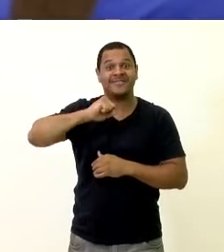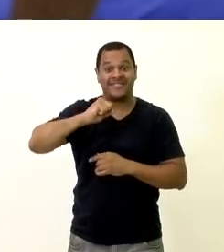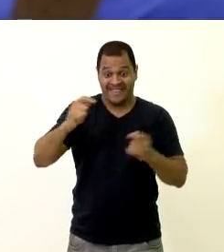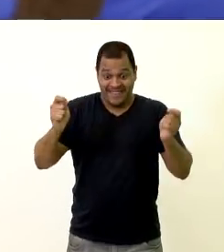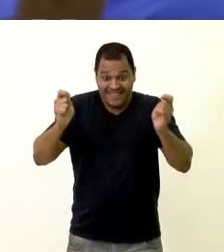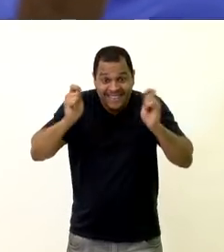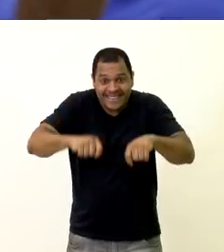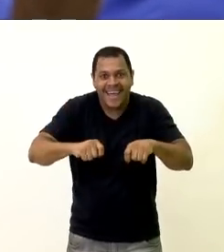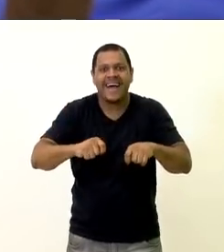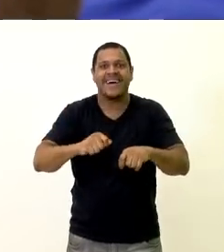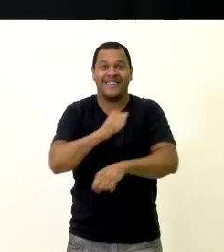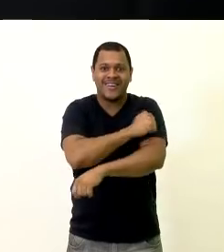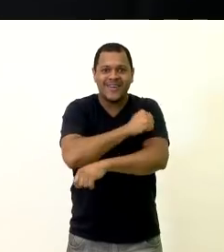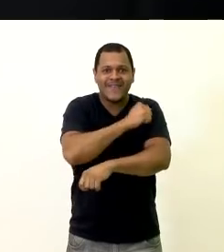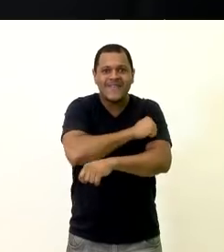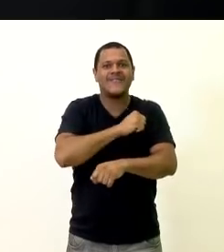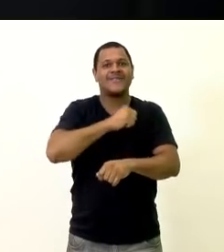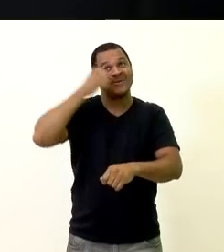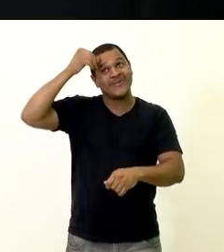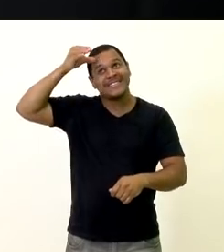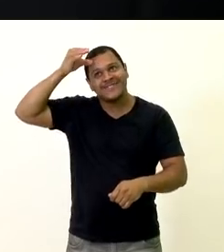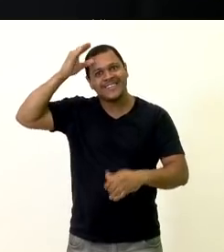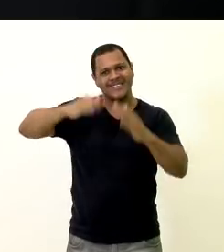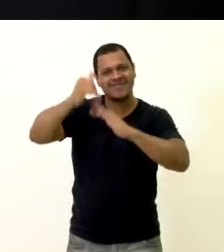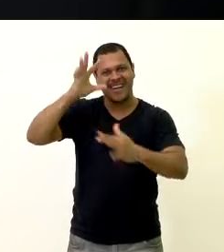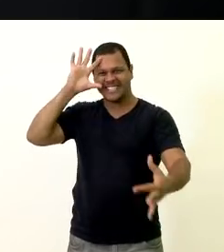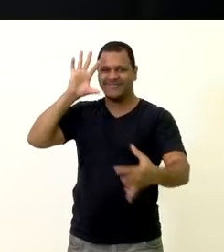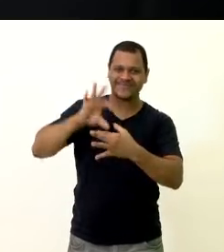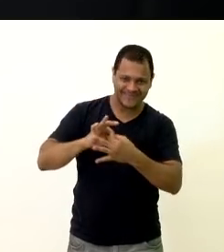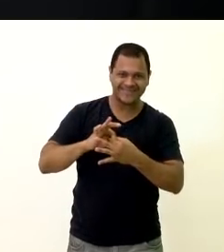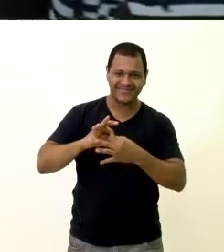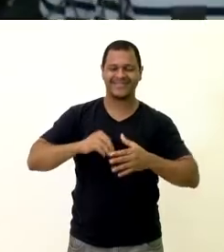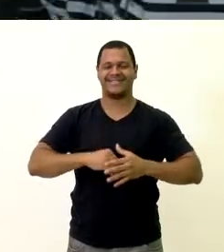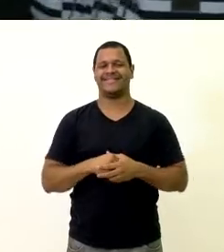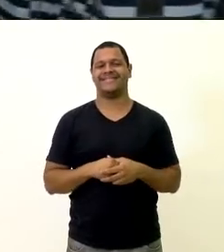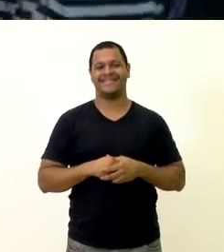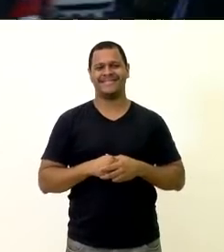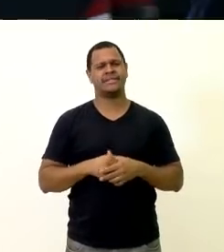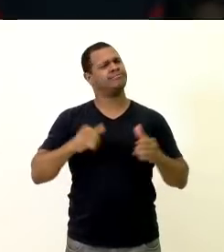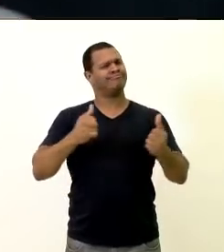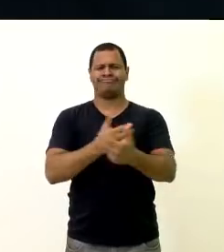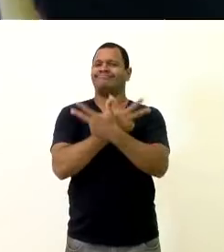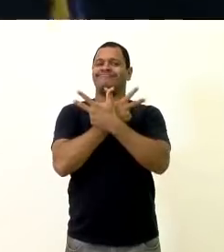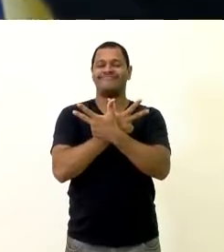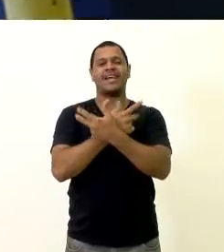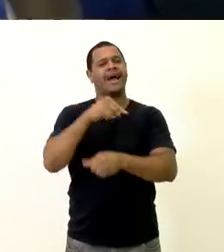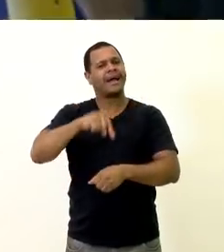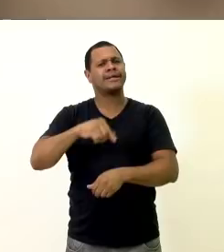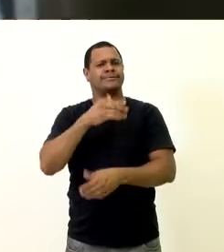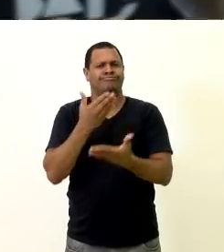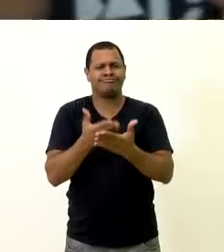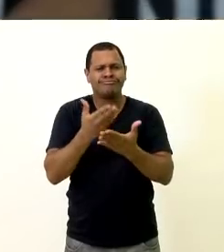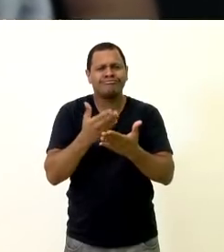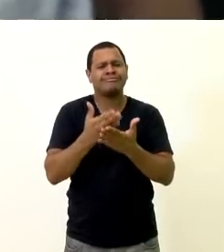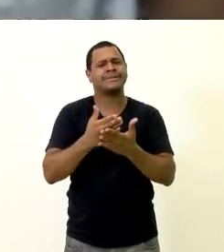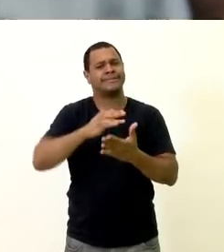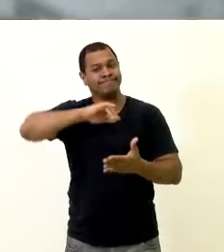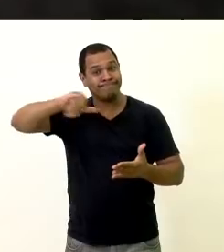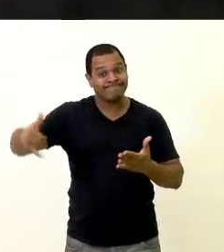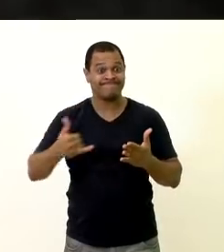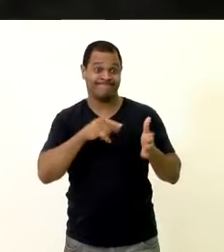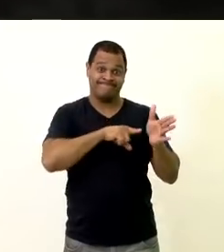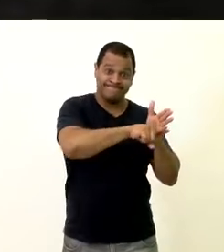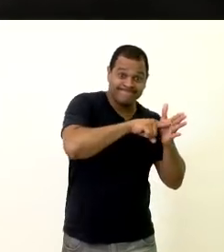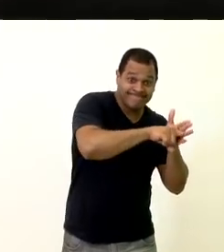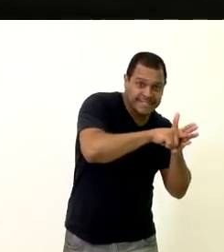e permitem que os estudantes coloquem seus conhecimentos em prática. Na UFV, os graduandos também têm